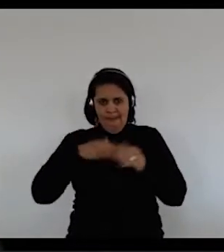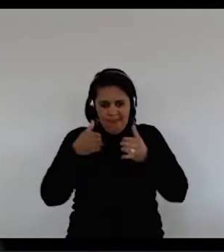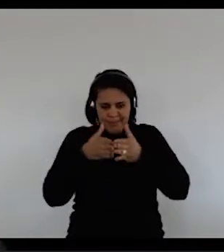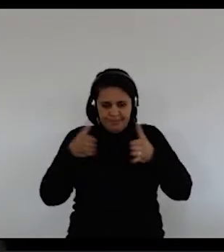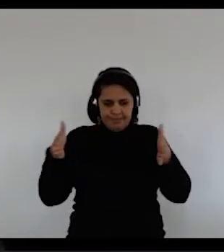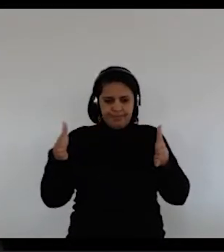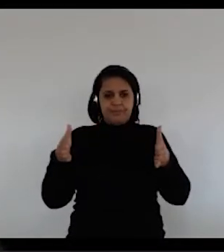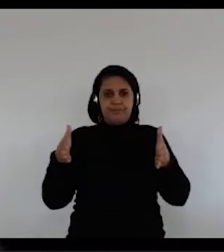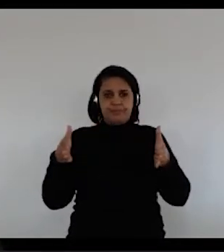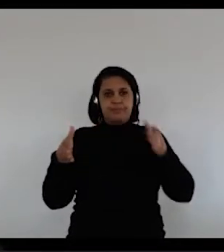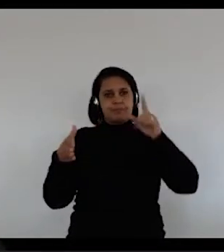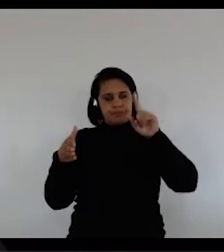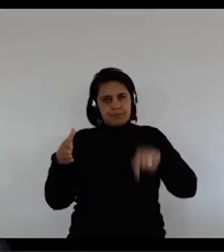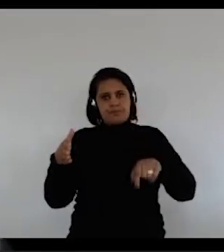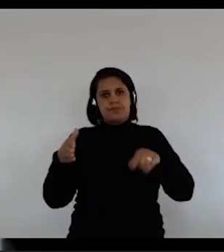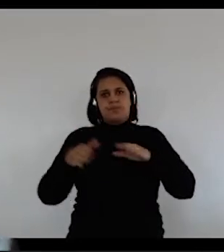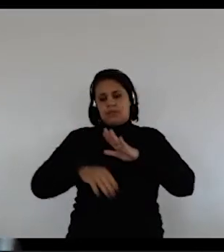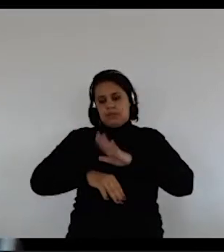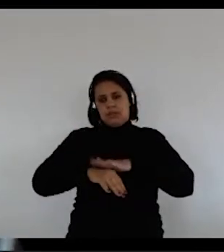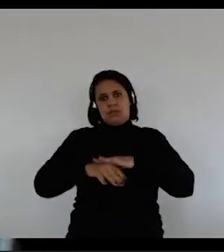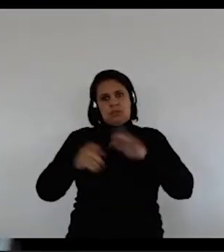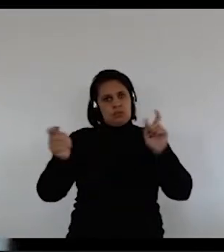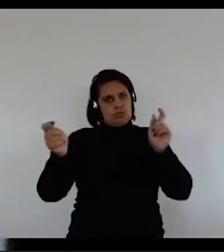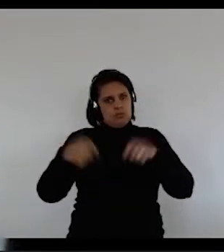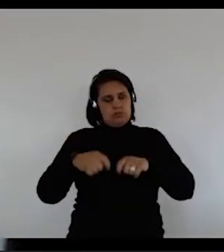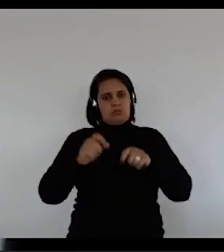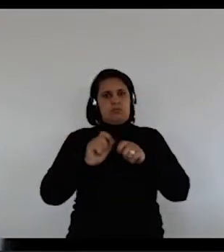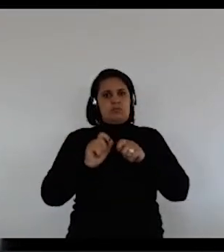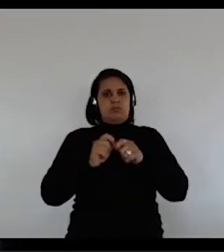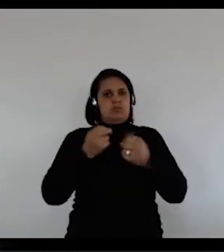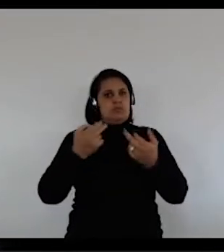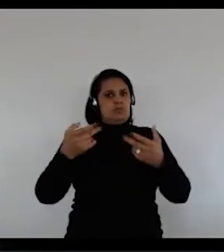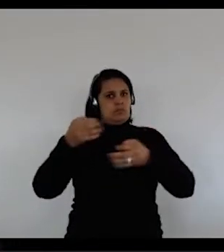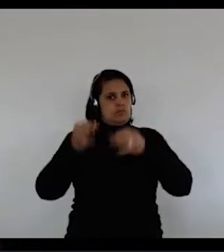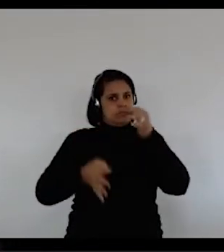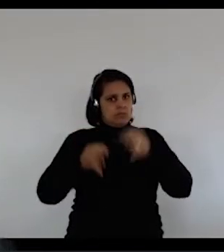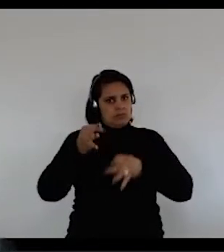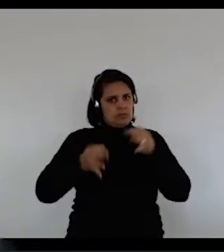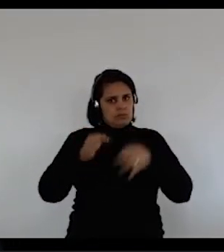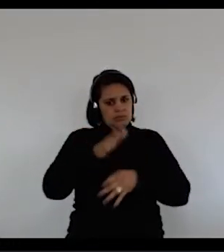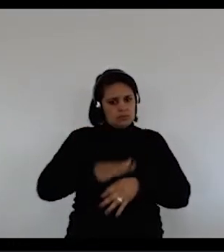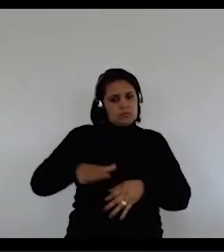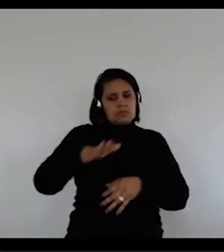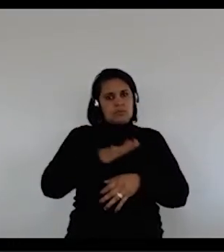é declarado hábil para as atuações judiciárias